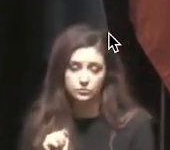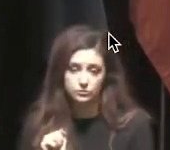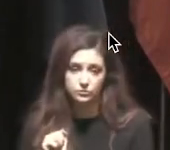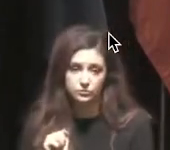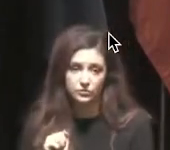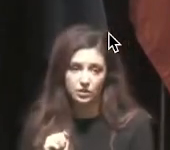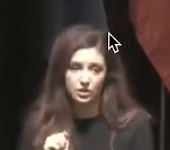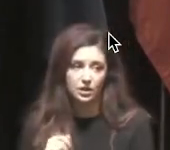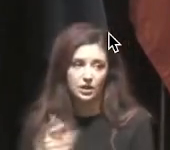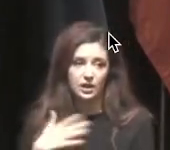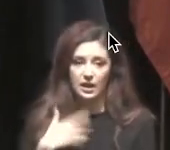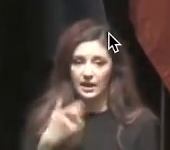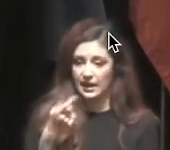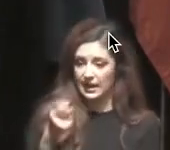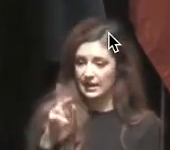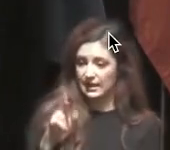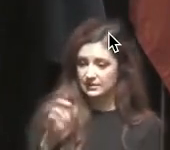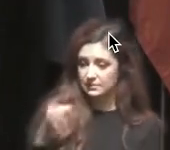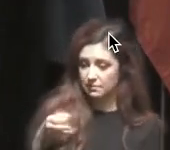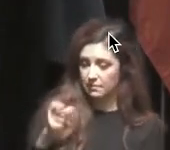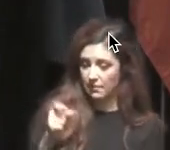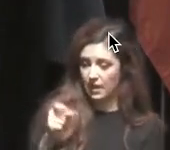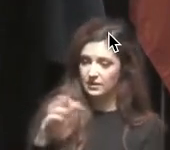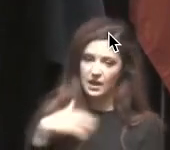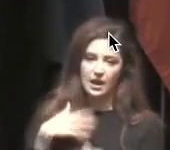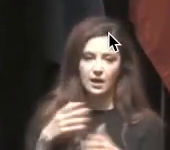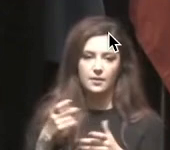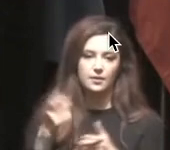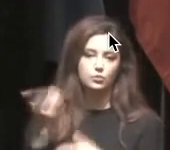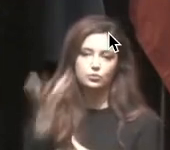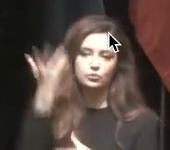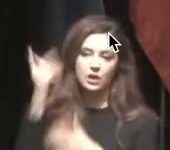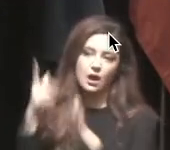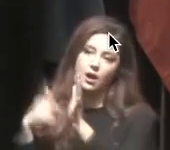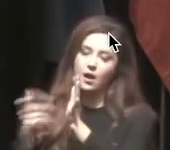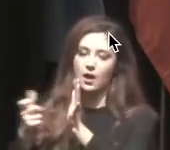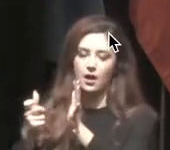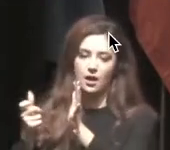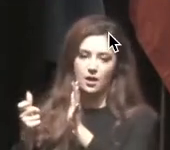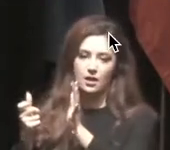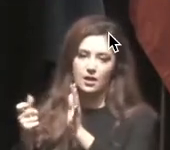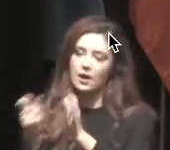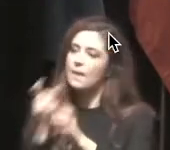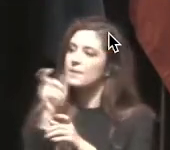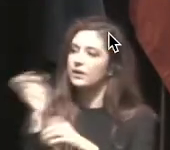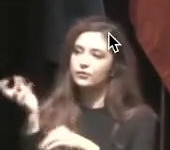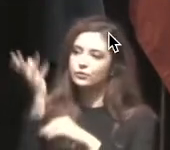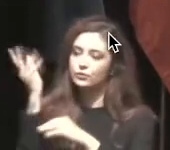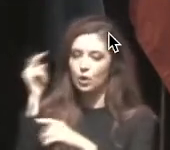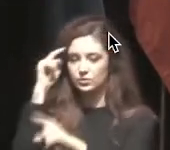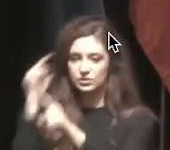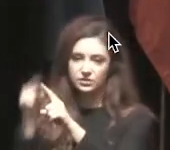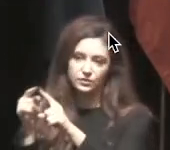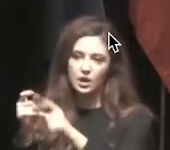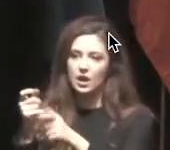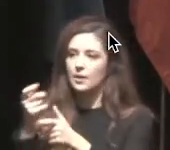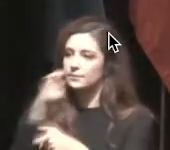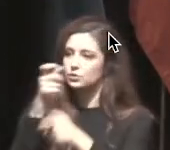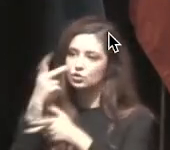chamar expats a imigrantes que vêm dos Estados Unidos ou dos países europeus e reservar a palavra imigrantes para aqueles que vêm de outros locais do